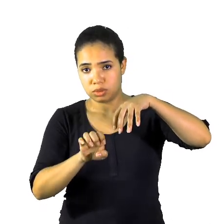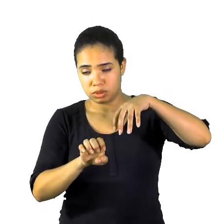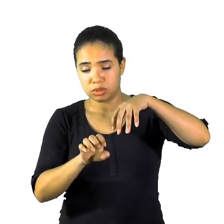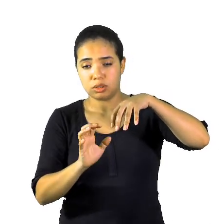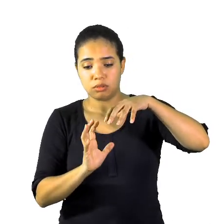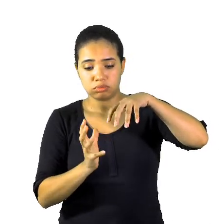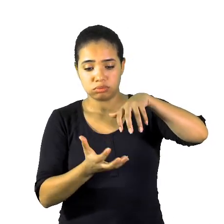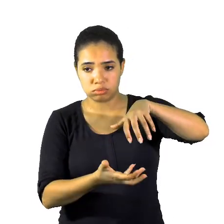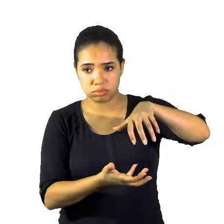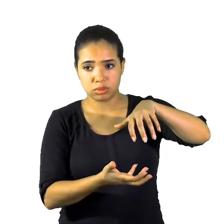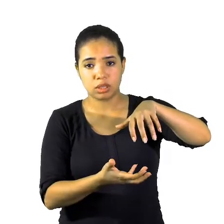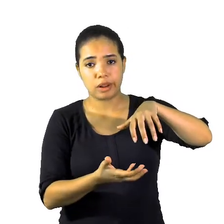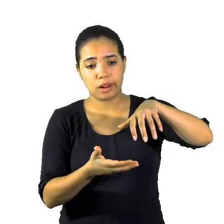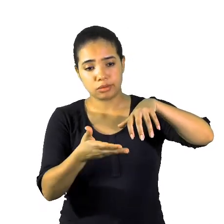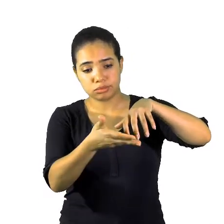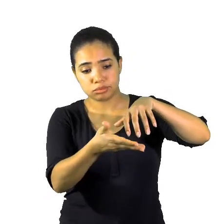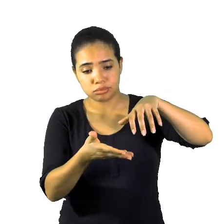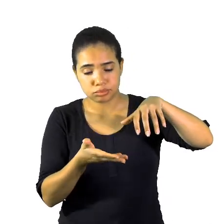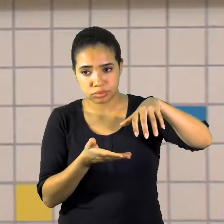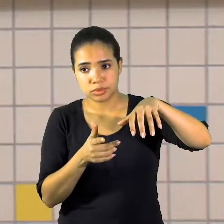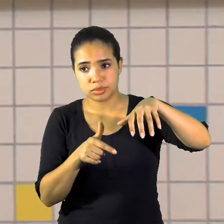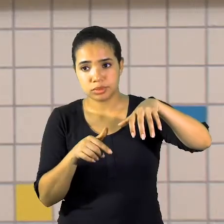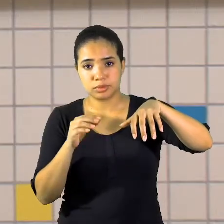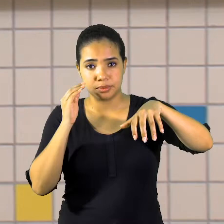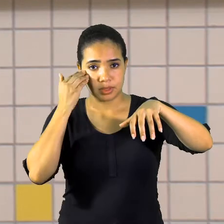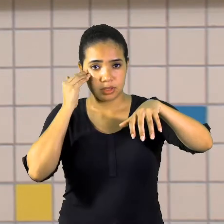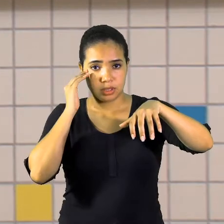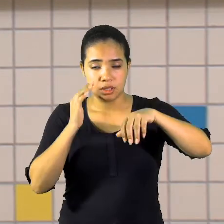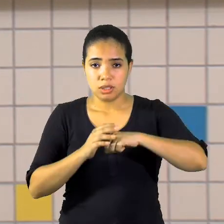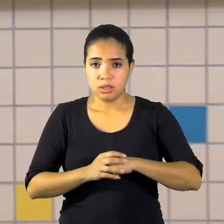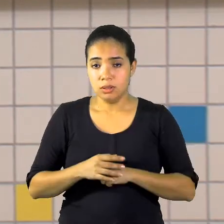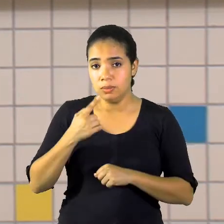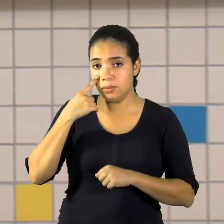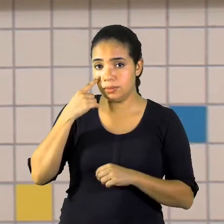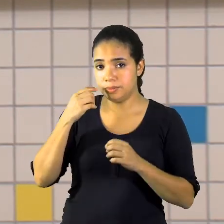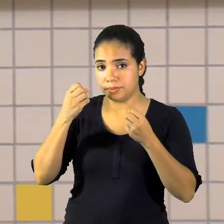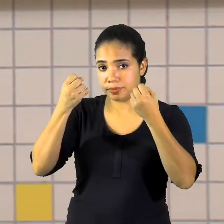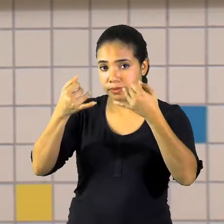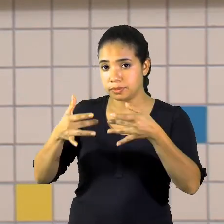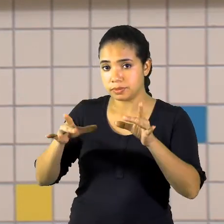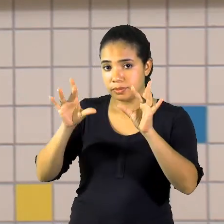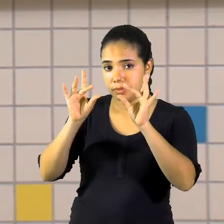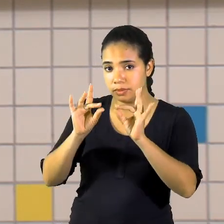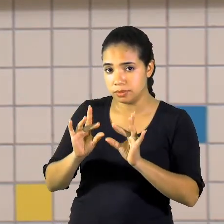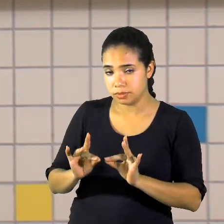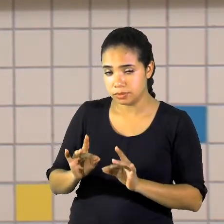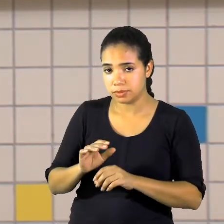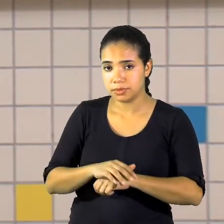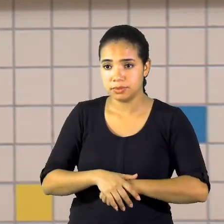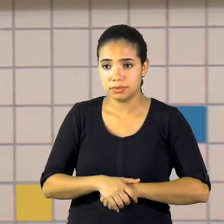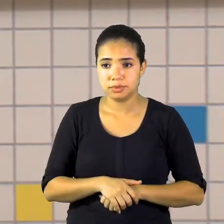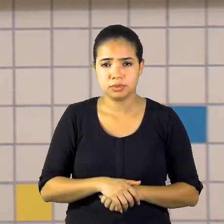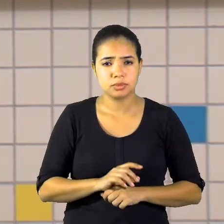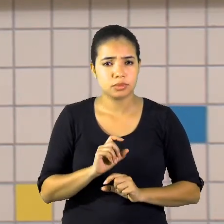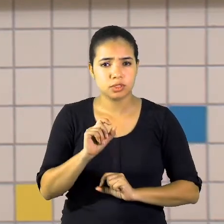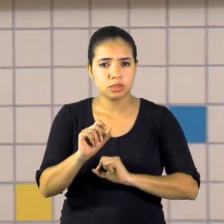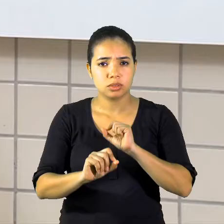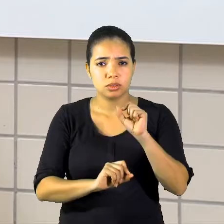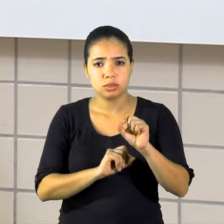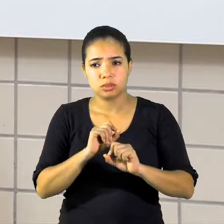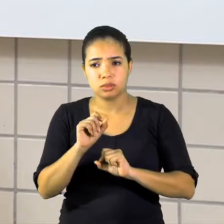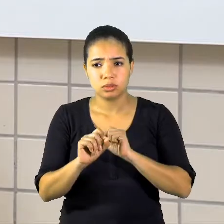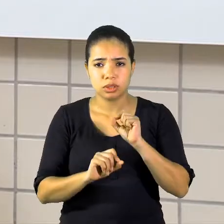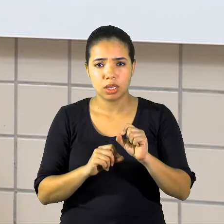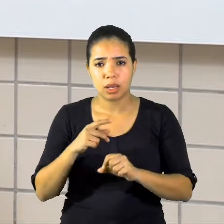é exatamente a latitude. Mas a gente vai ver um pouquinho melhor isso mais à frente. O que são os